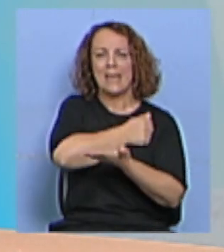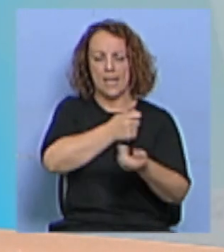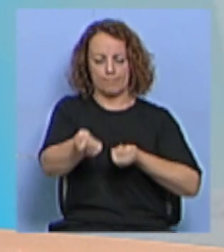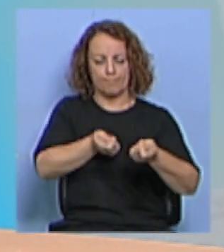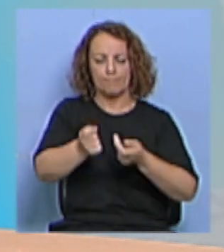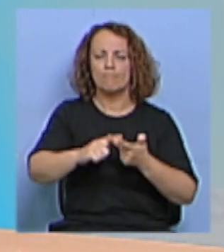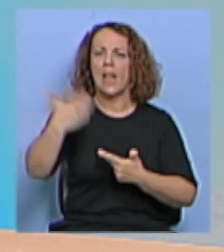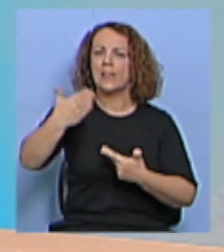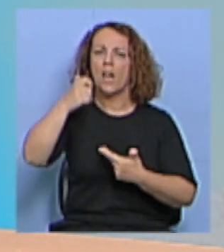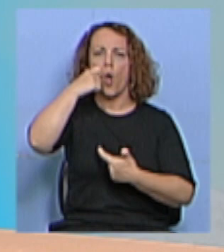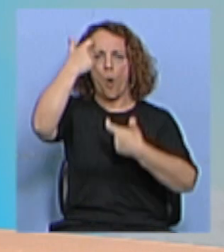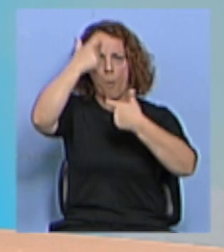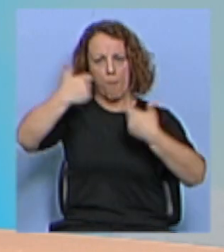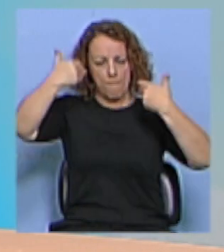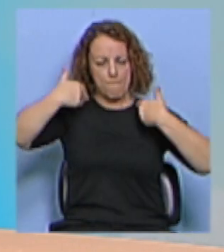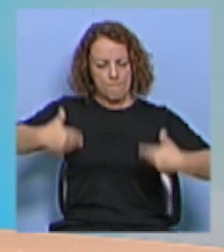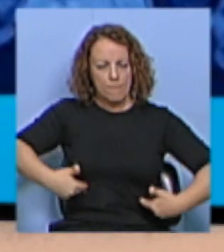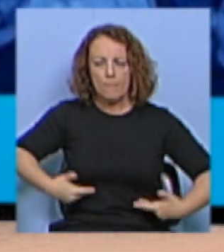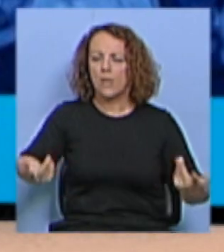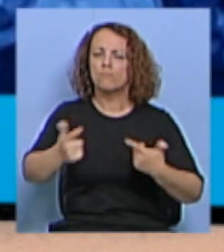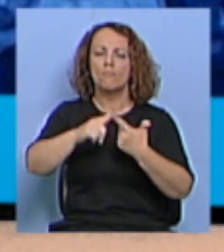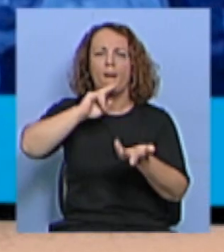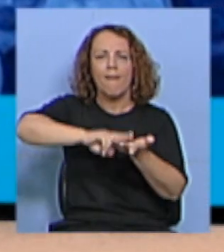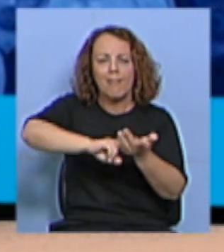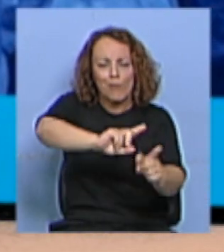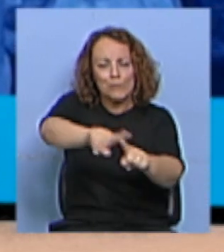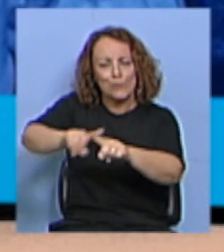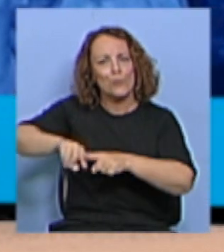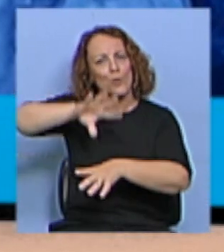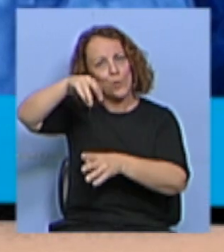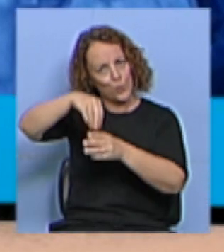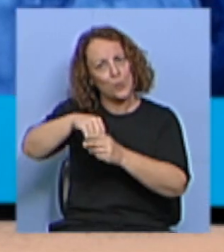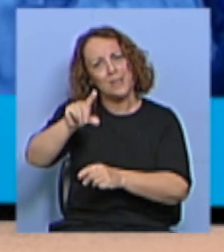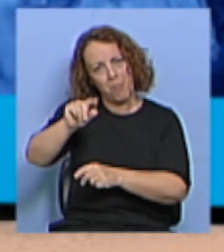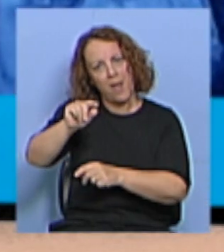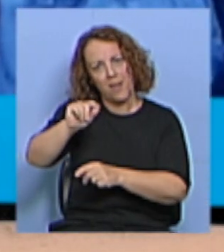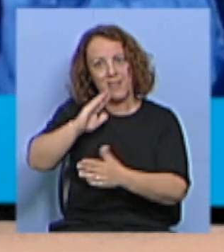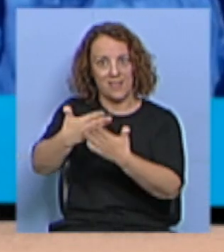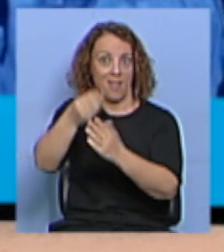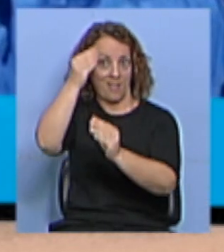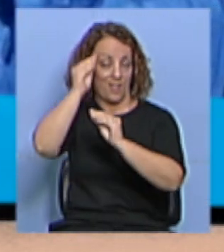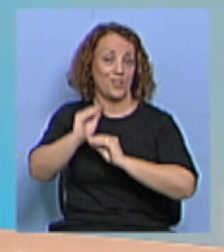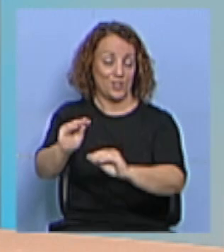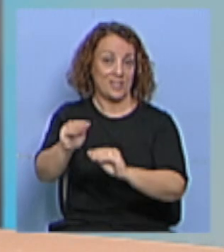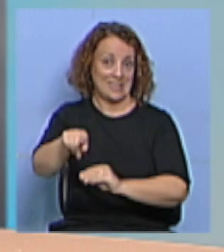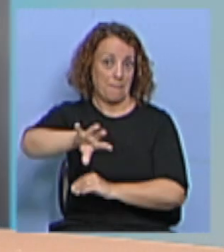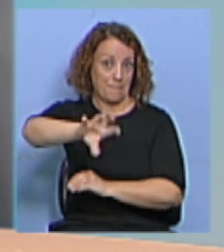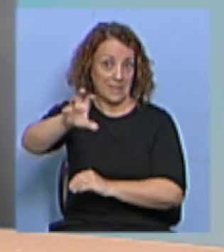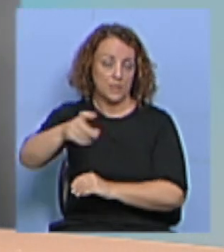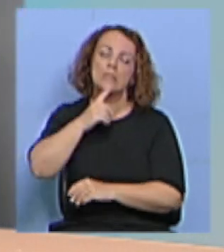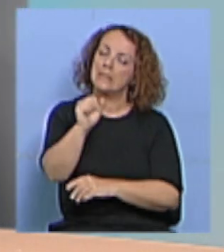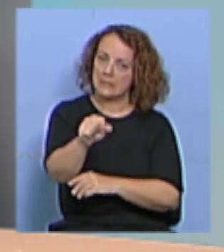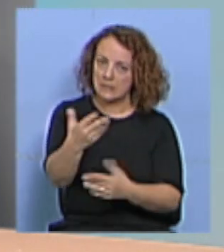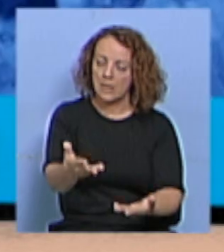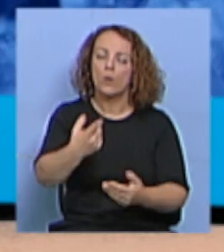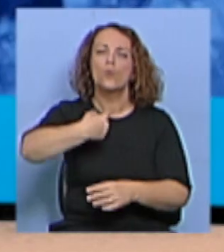direitos humanos, de determinadas realidades. Passa por aí também o desafio educativo nestes países. Sim, nós